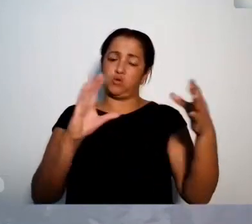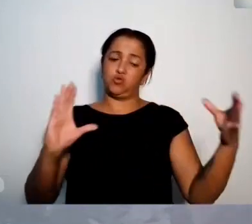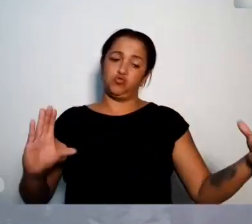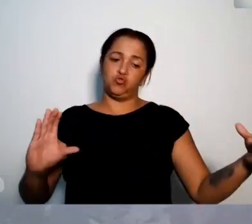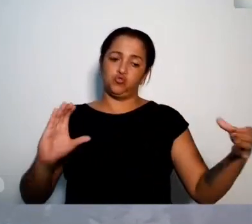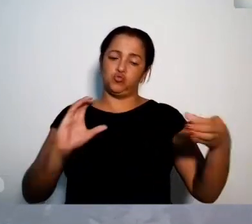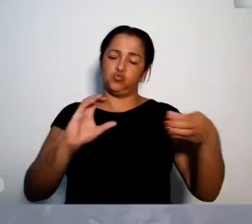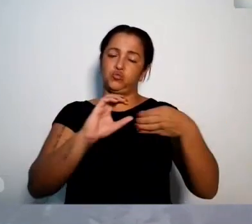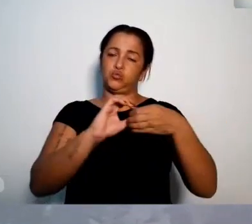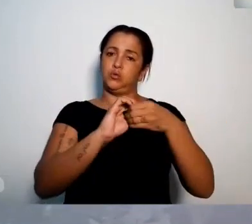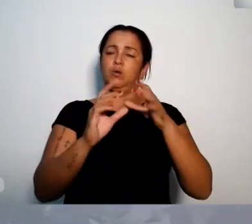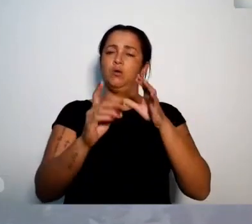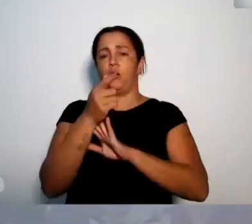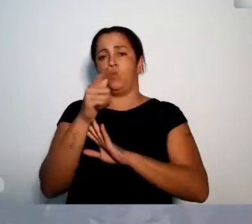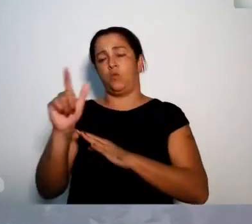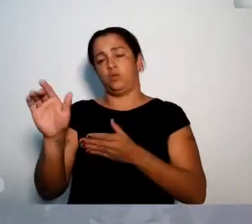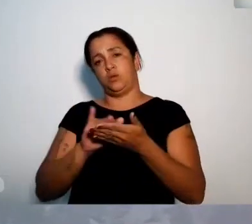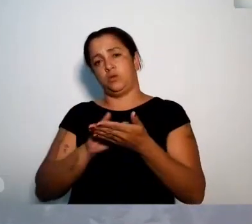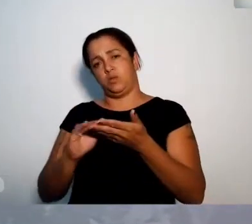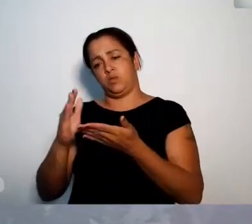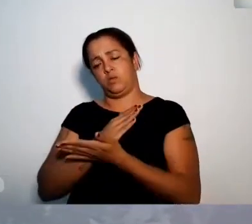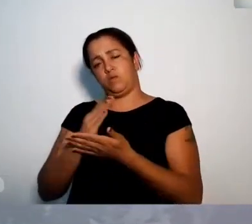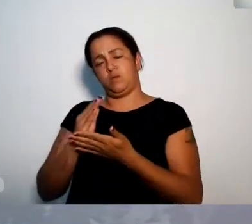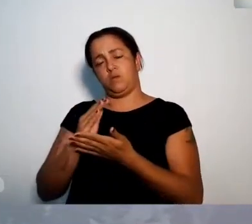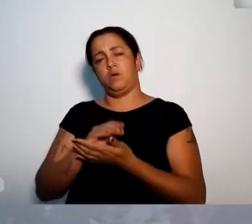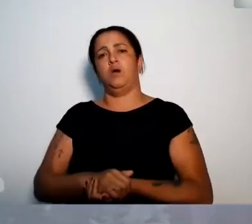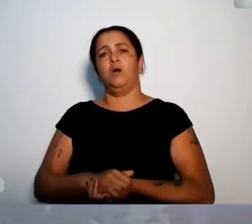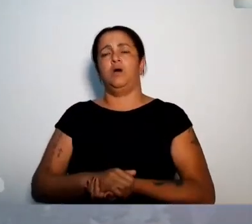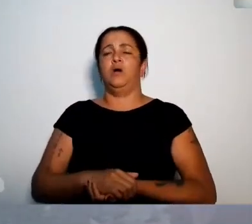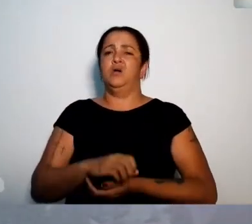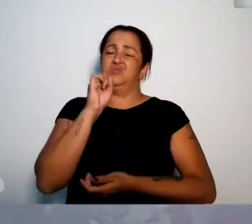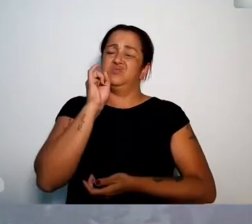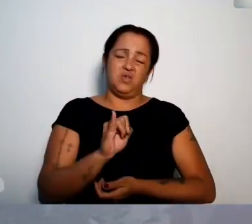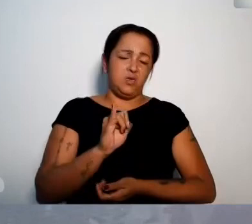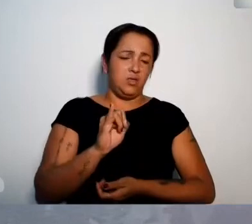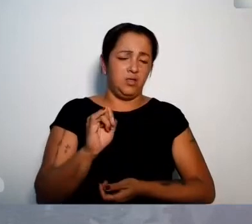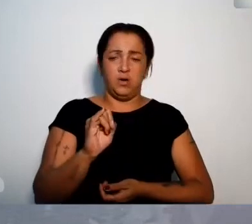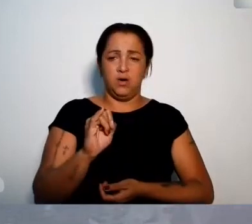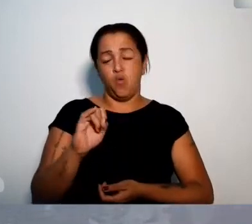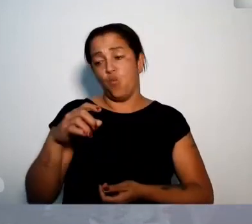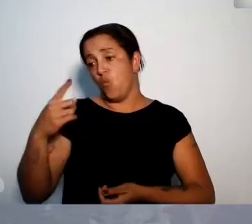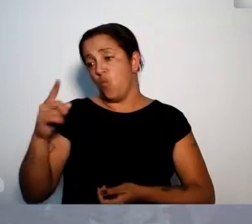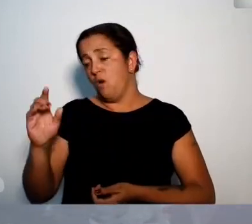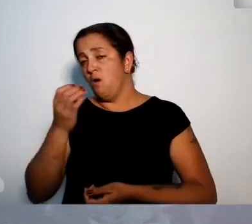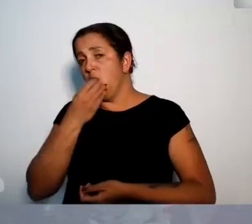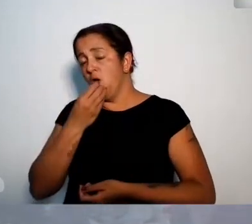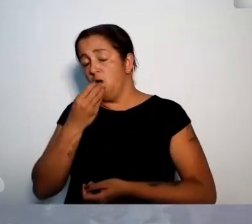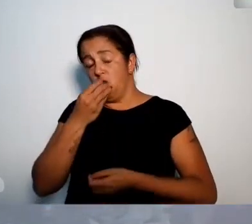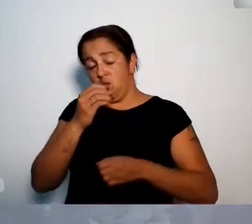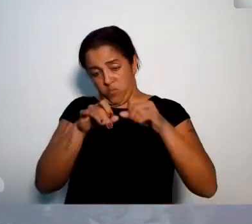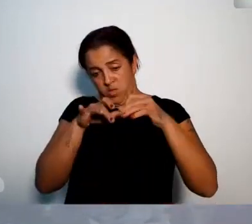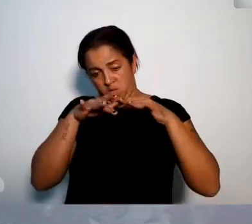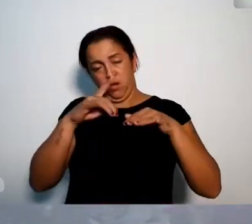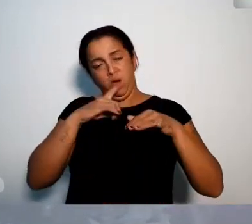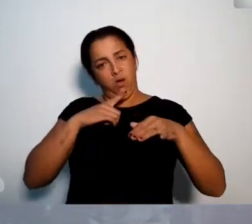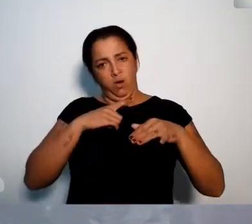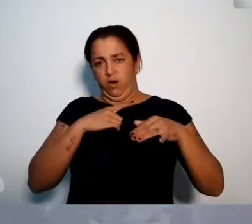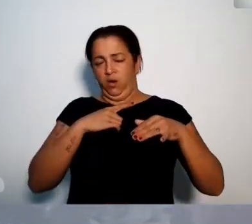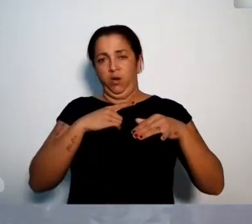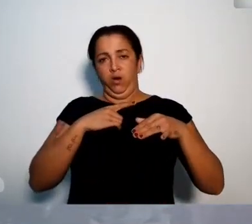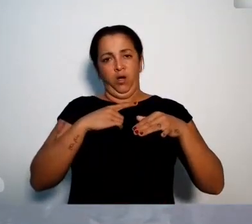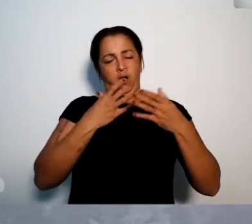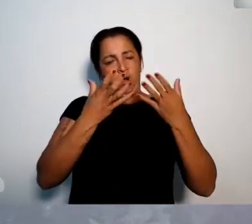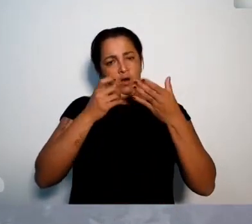que eu possa votar em separado. Se, eventualmente, o plenário entender por votar contrário ao meu destaque, o meu voto